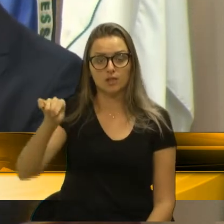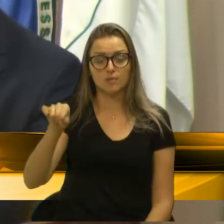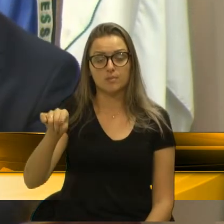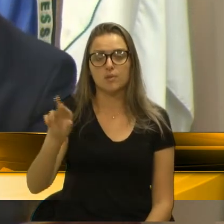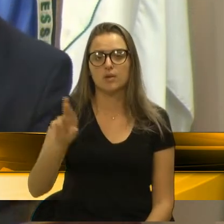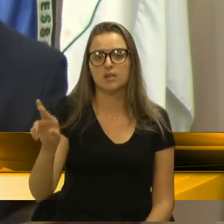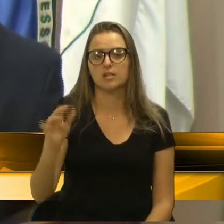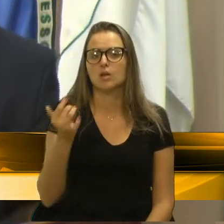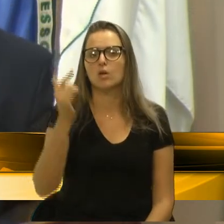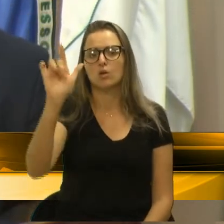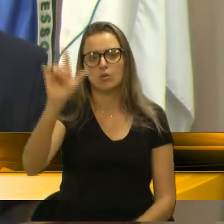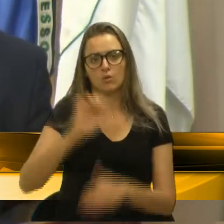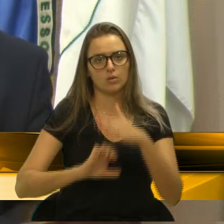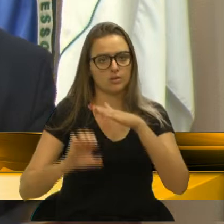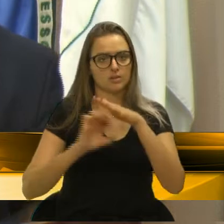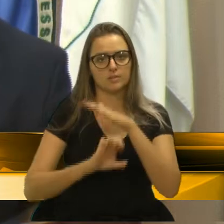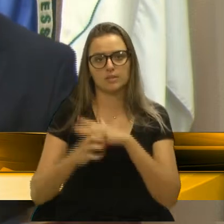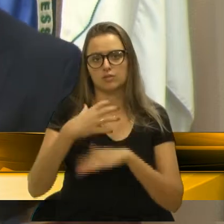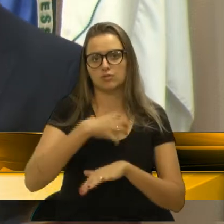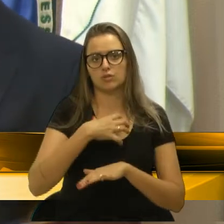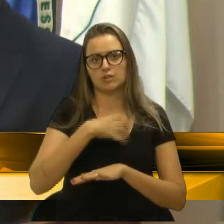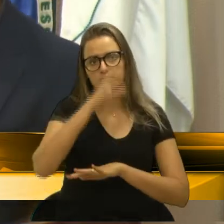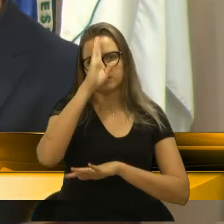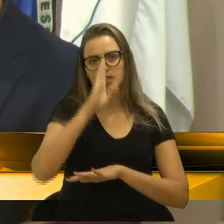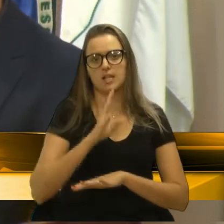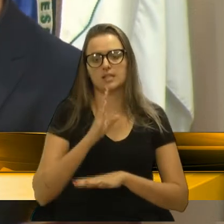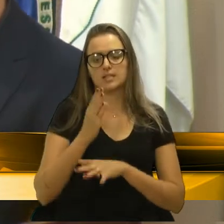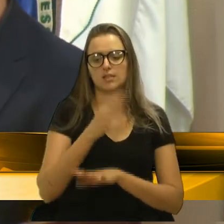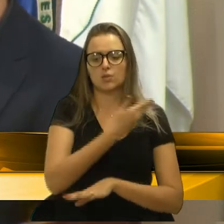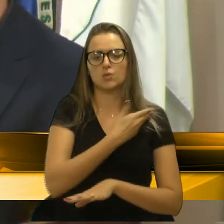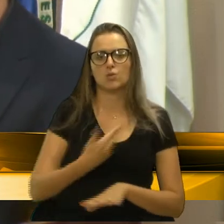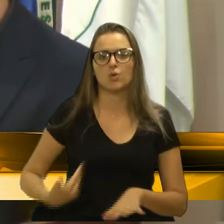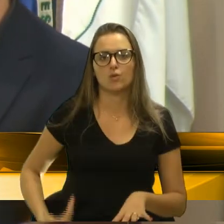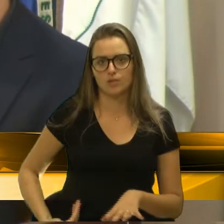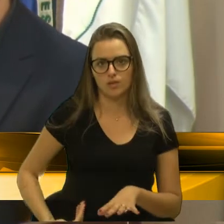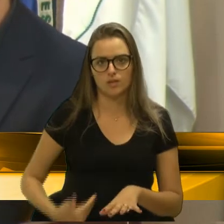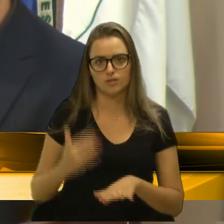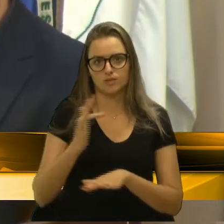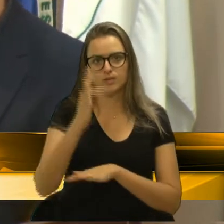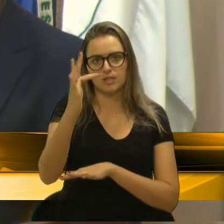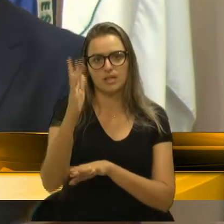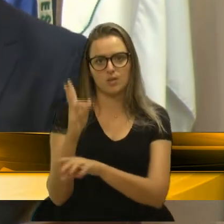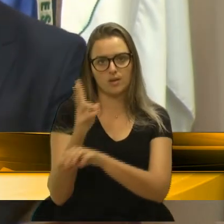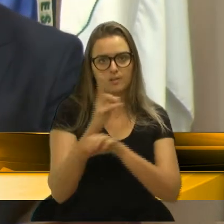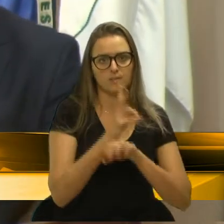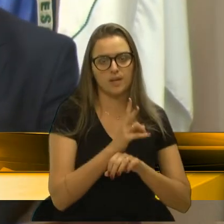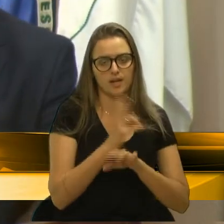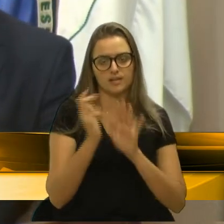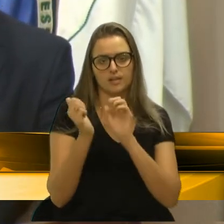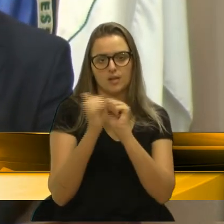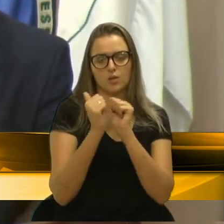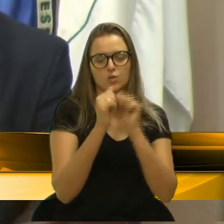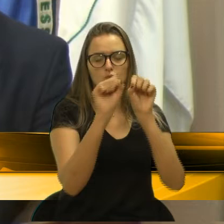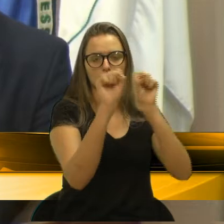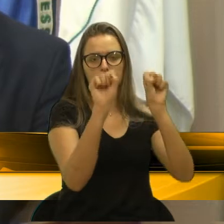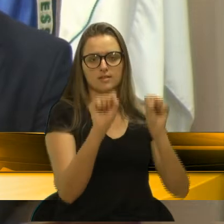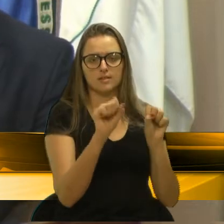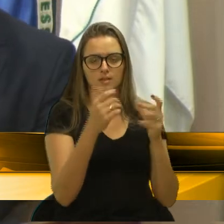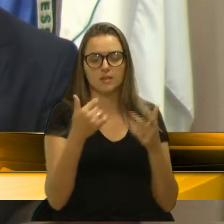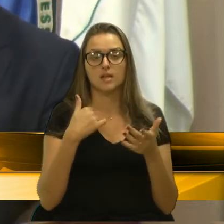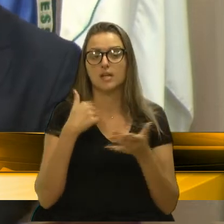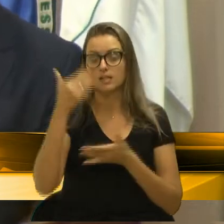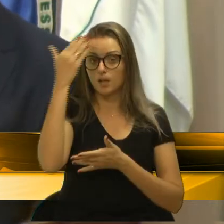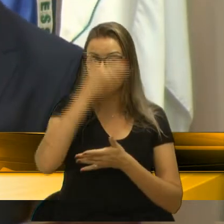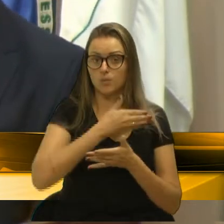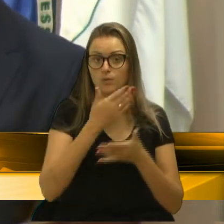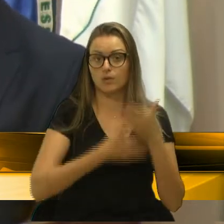fariam a mesma coisa com um sistema gratuito cedido pelo governo federal por R$200 mil. Isso está tudo comprovado nos documentos, o que eu estou falando não é